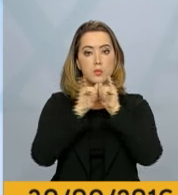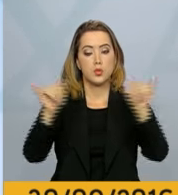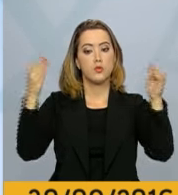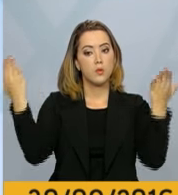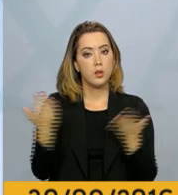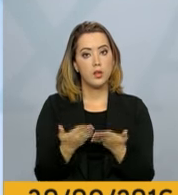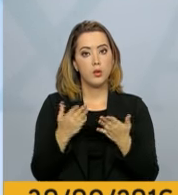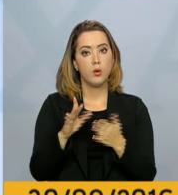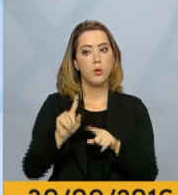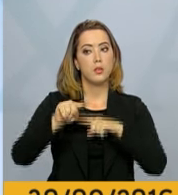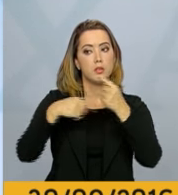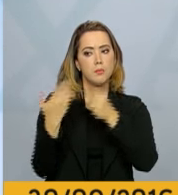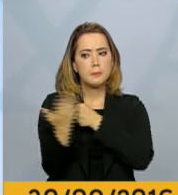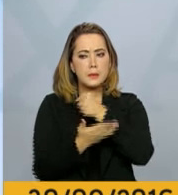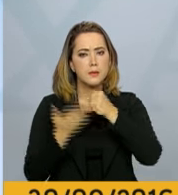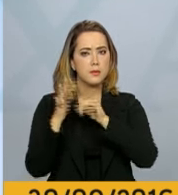isso.